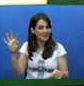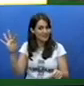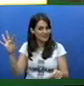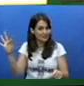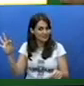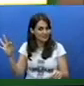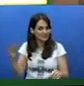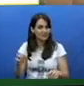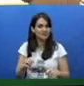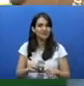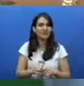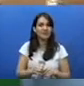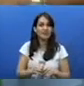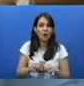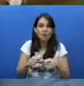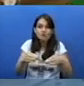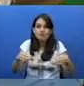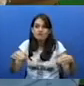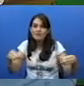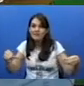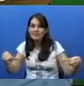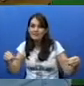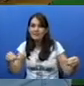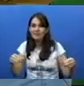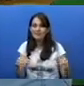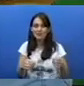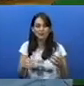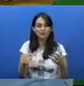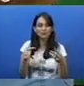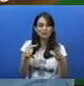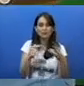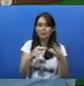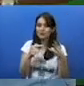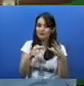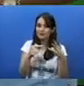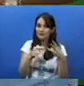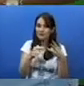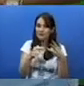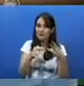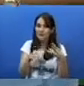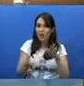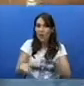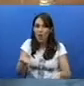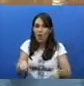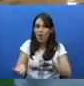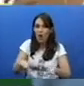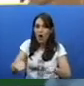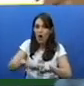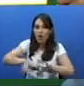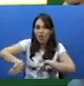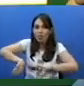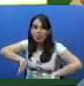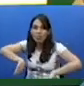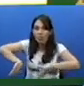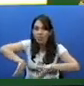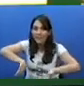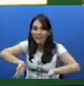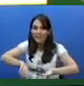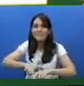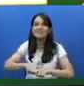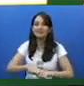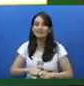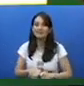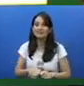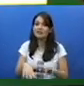baixinho, de pernas tortas e nariz gelado. Isto. Tinha